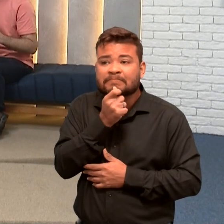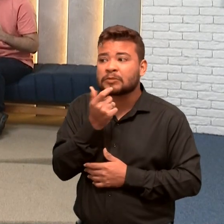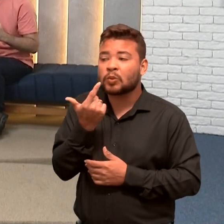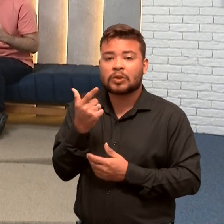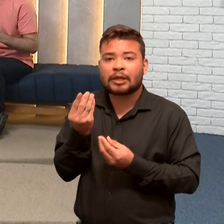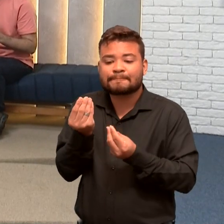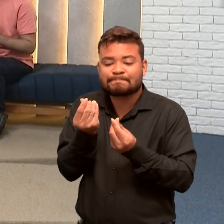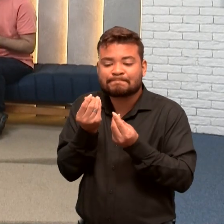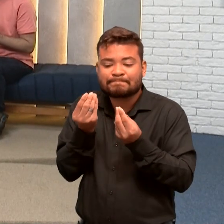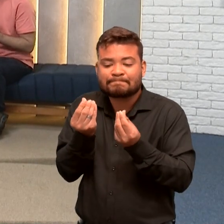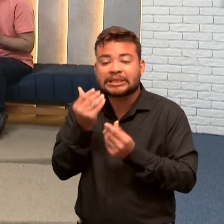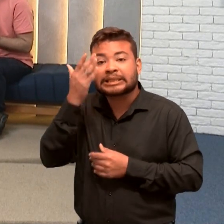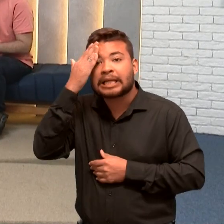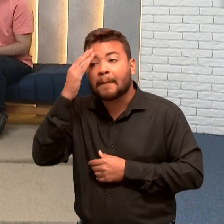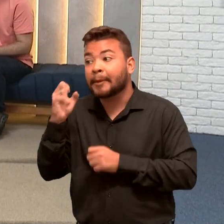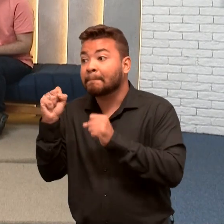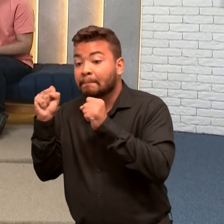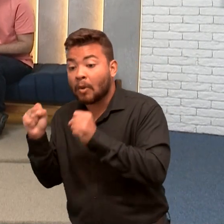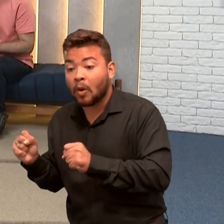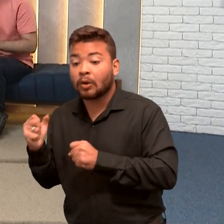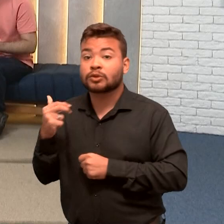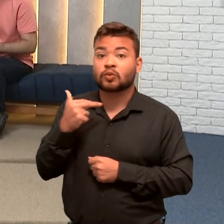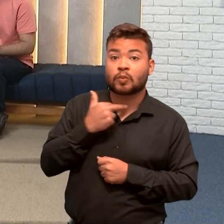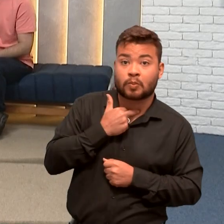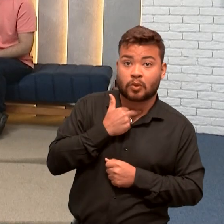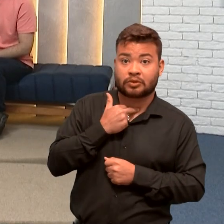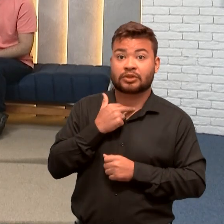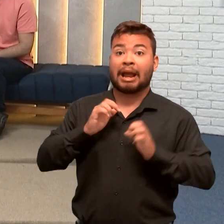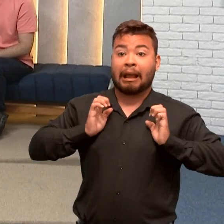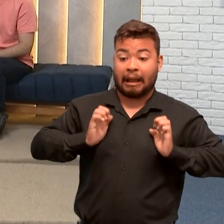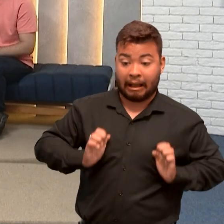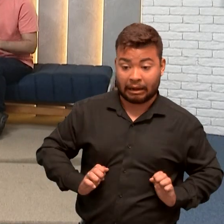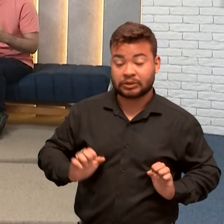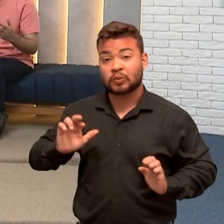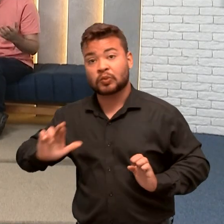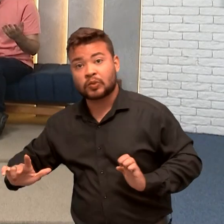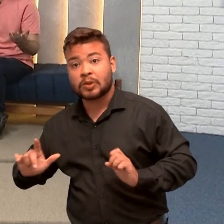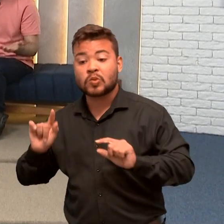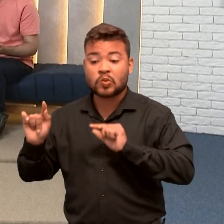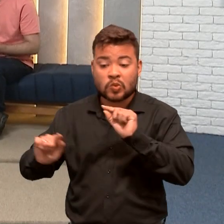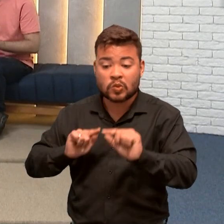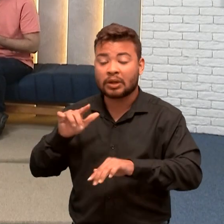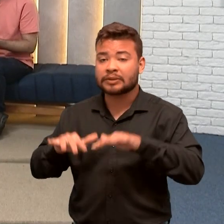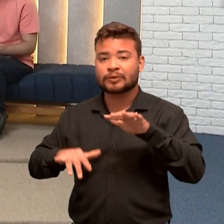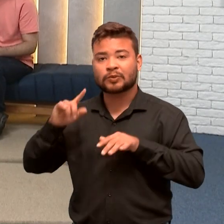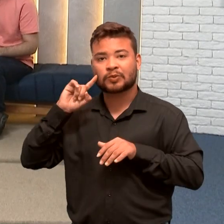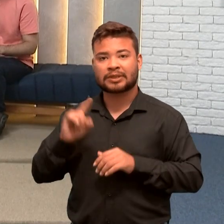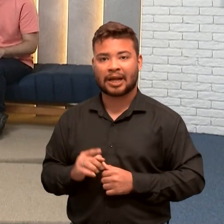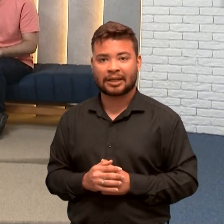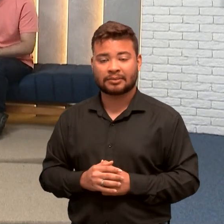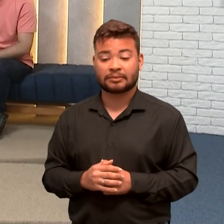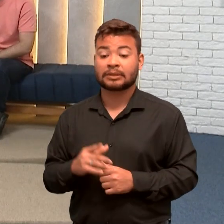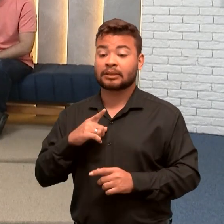tato com o que pode ou não pode dentro da ética, na questão de você buscar referências, né?